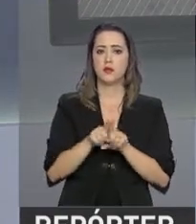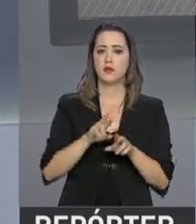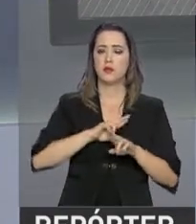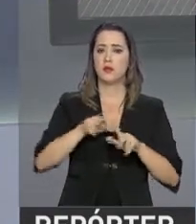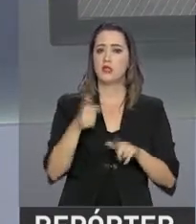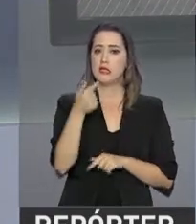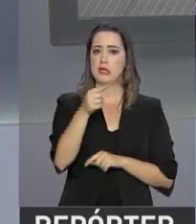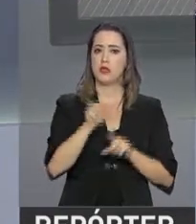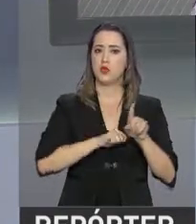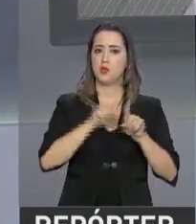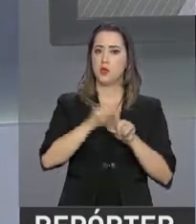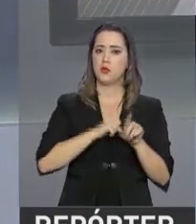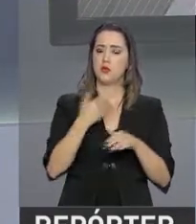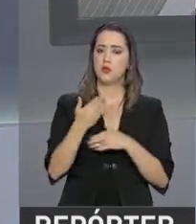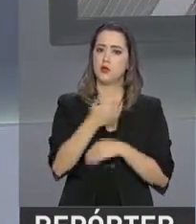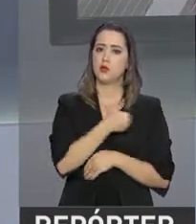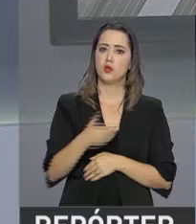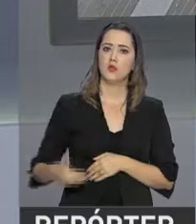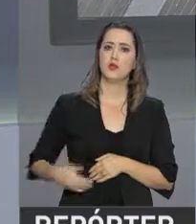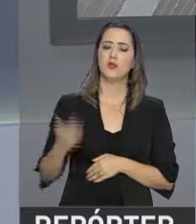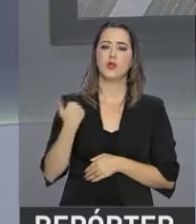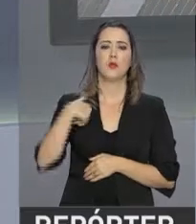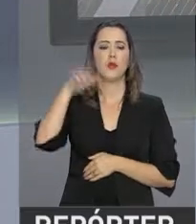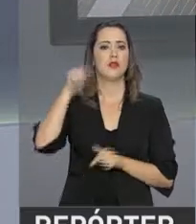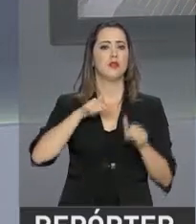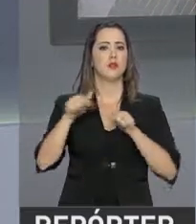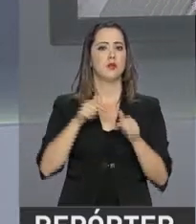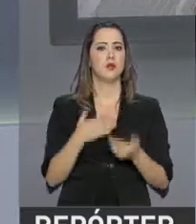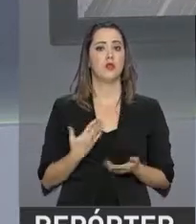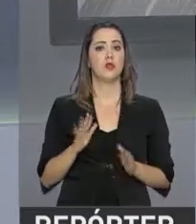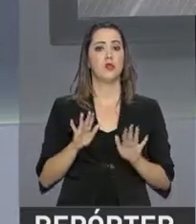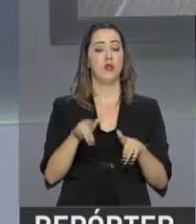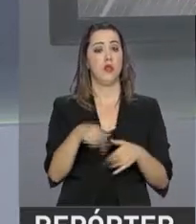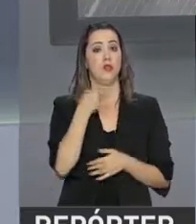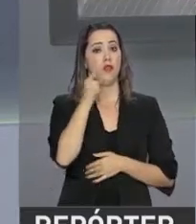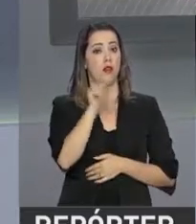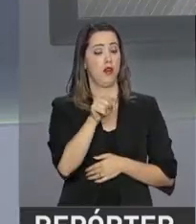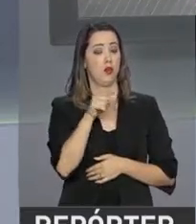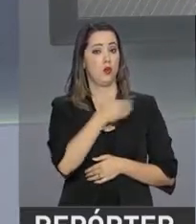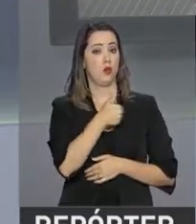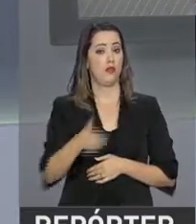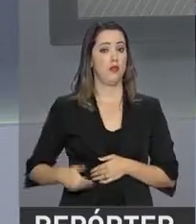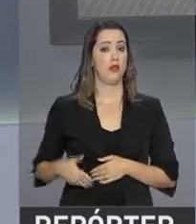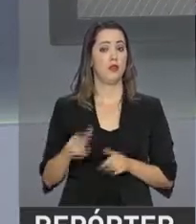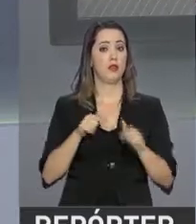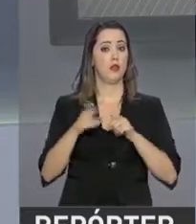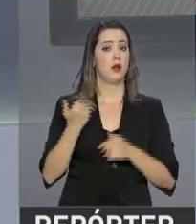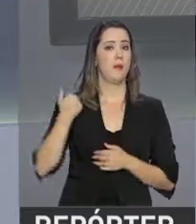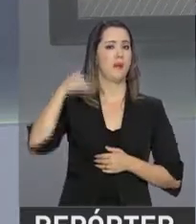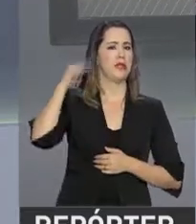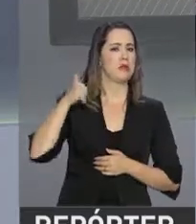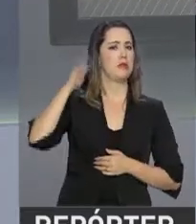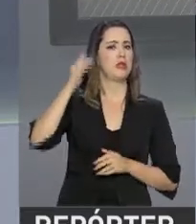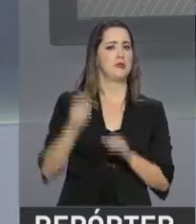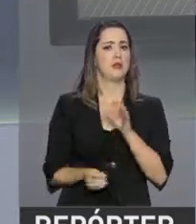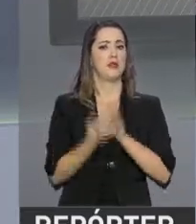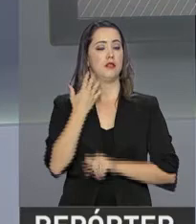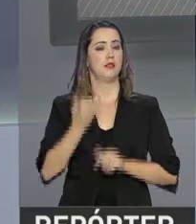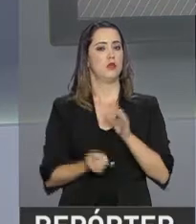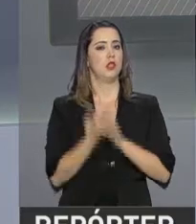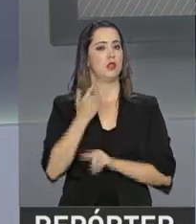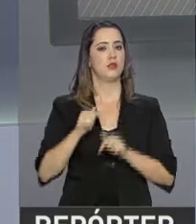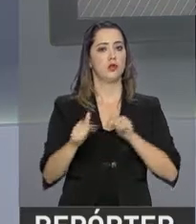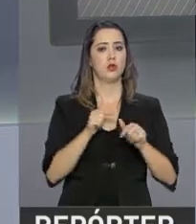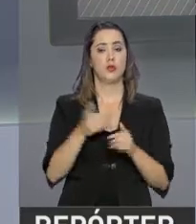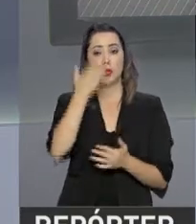ainda 7 meses de governo e vai fazer muito mais. Ele completa que o governo vai trabalhar mais para garantir mais empregos e que